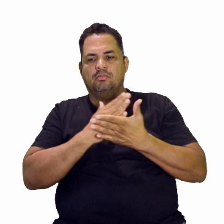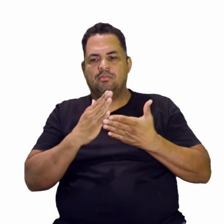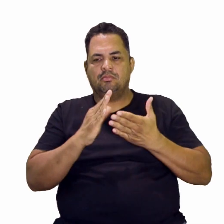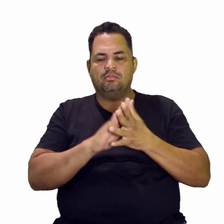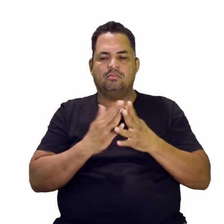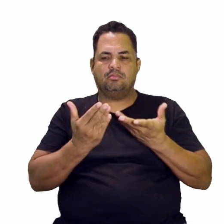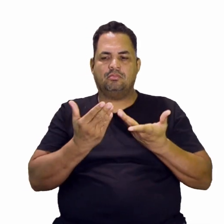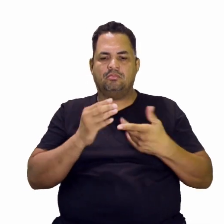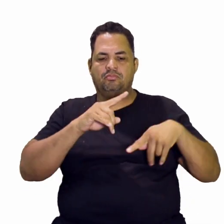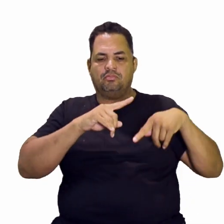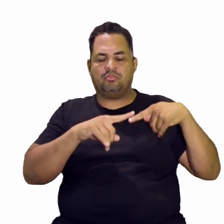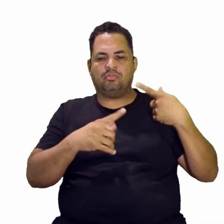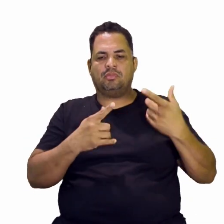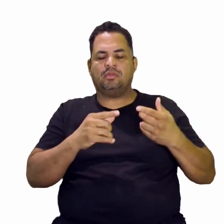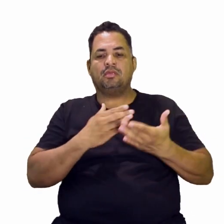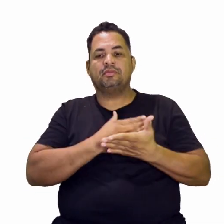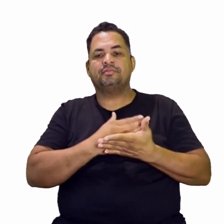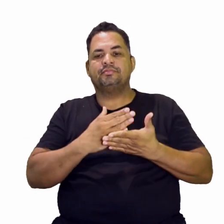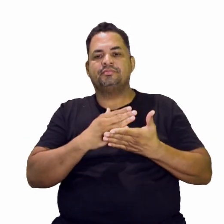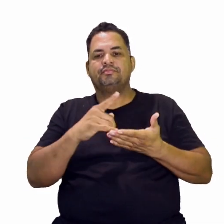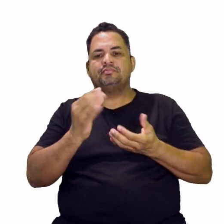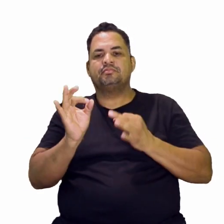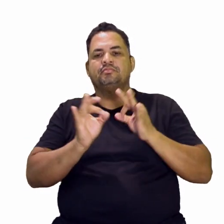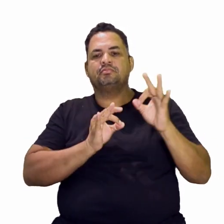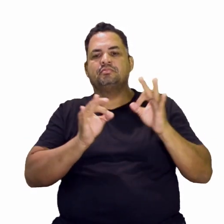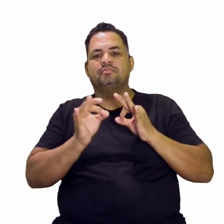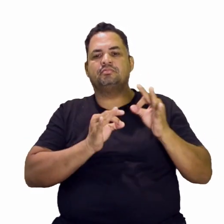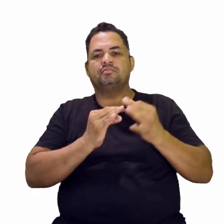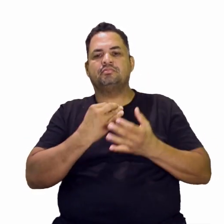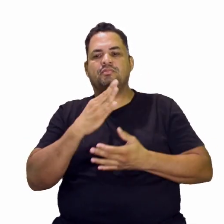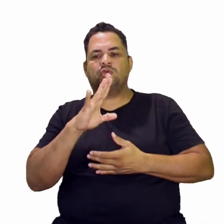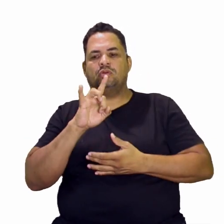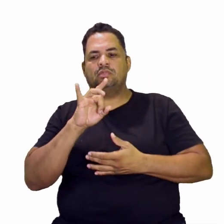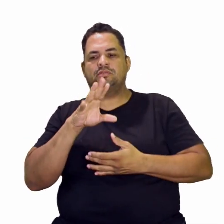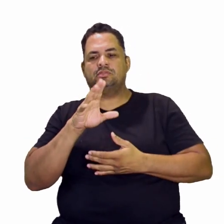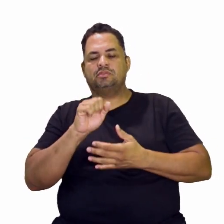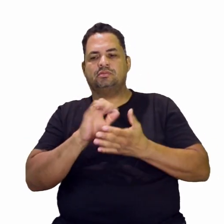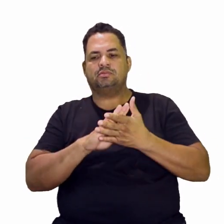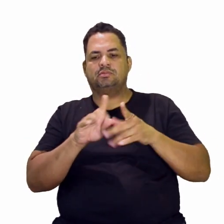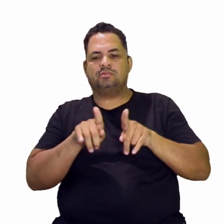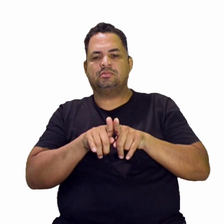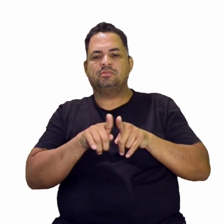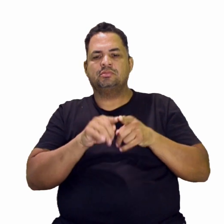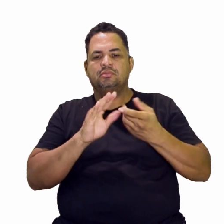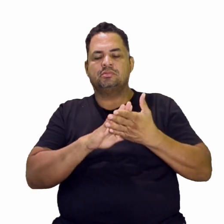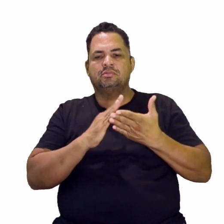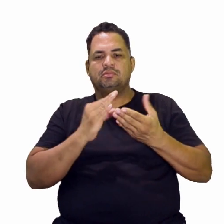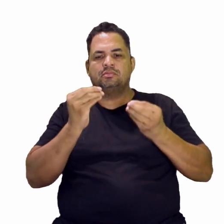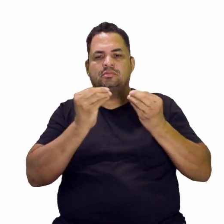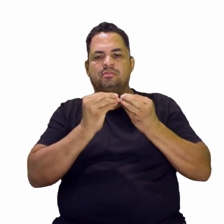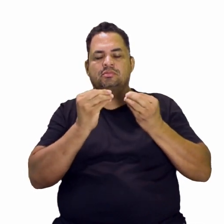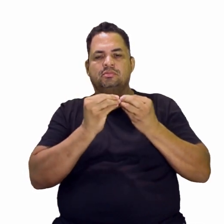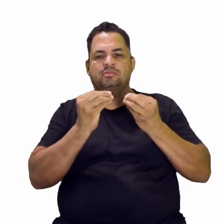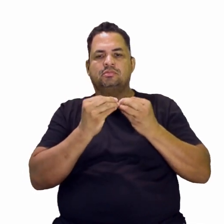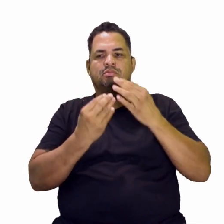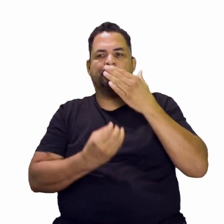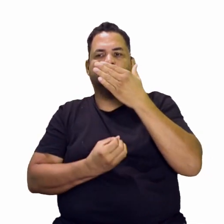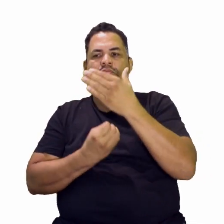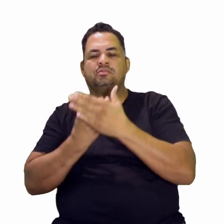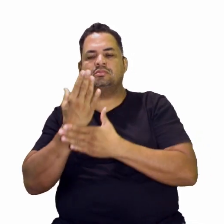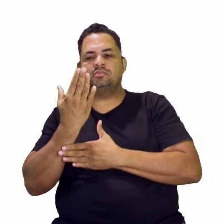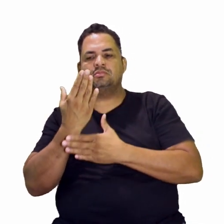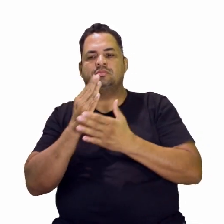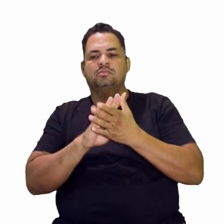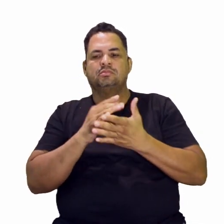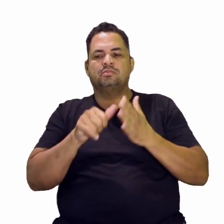nos corpos hídricos e, a partir daí, formando os coacervados, as micelas, enfim, essas moléculas aí que deram